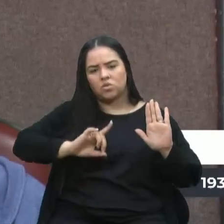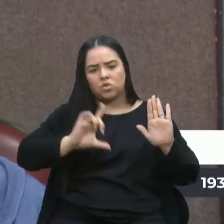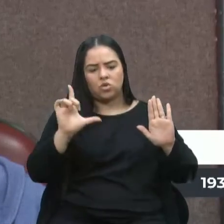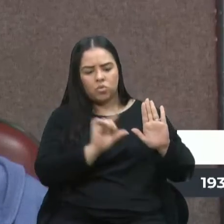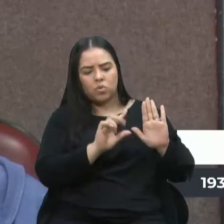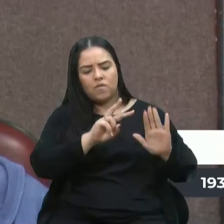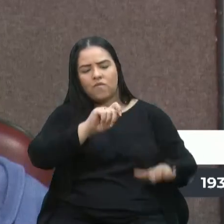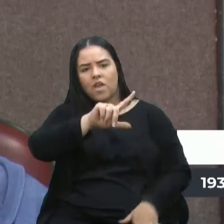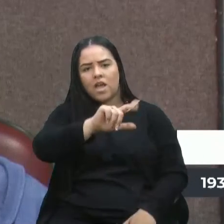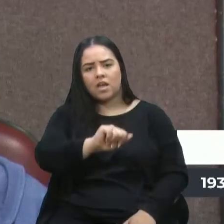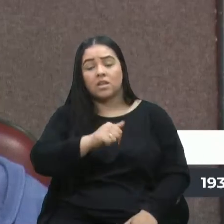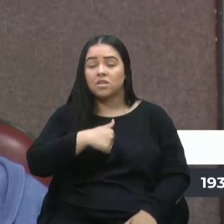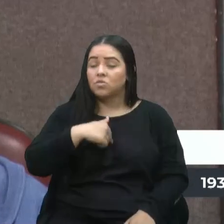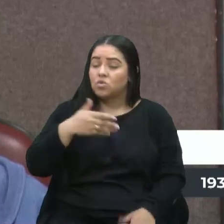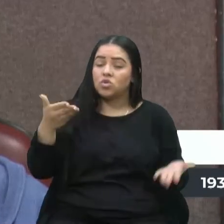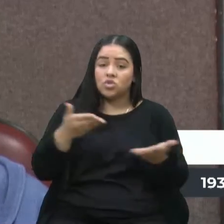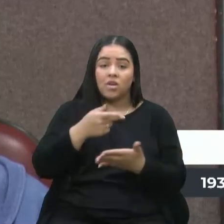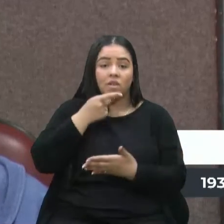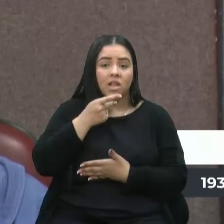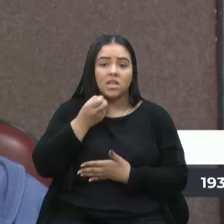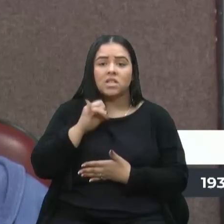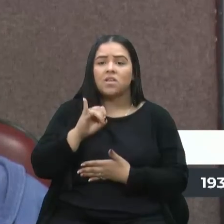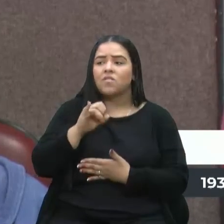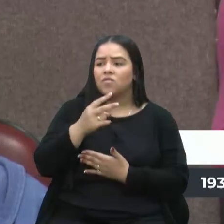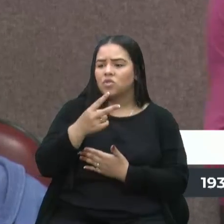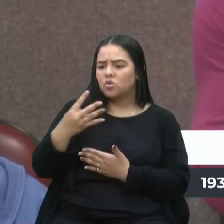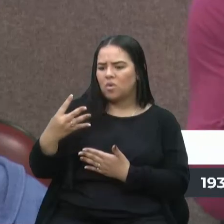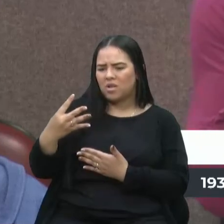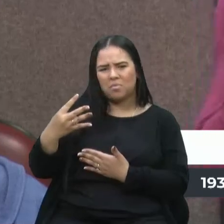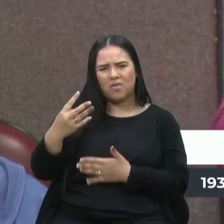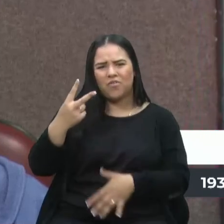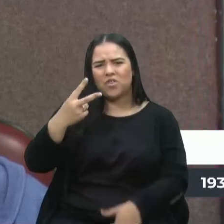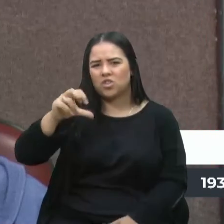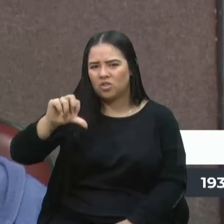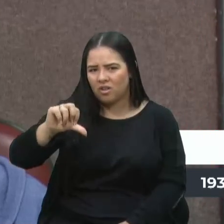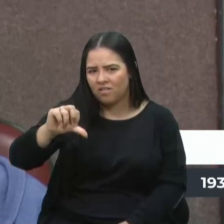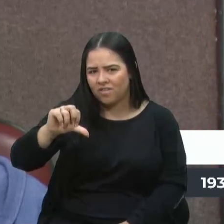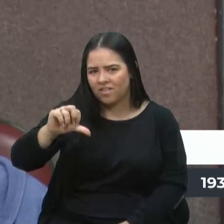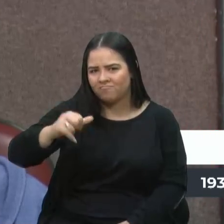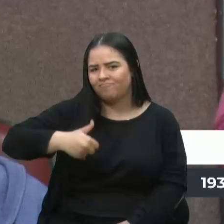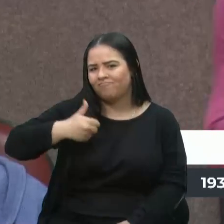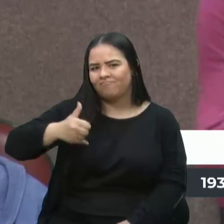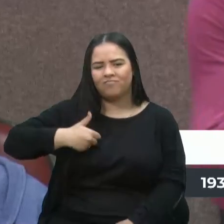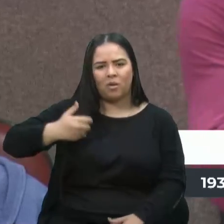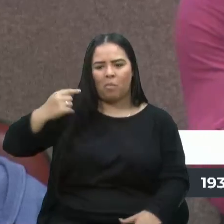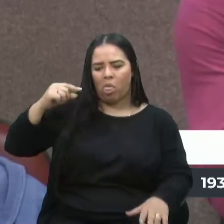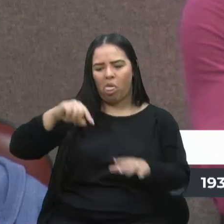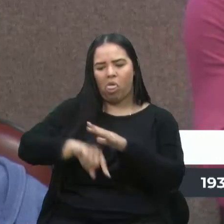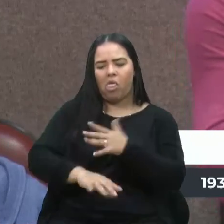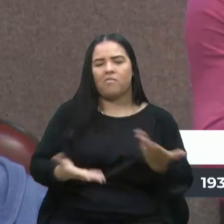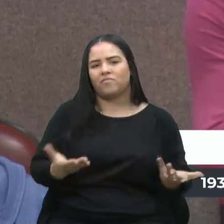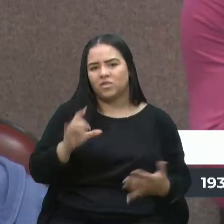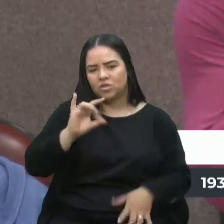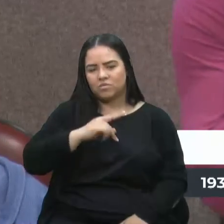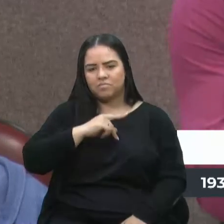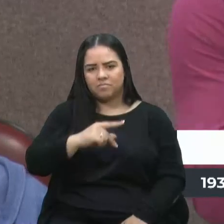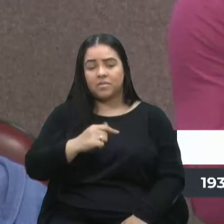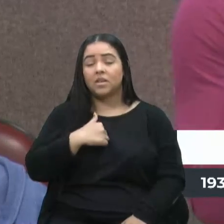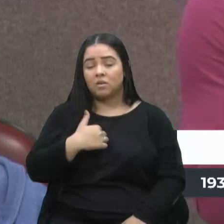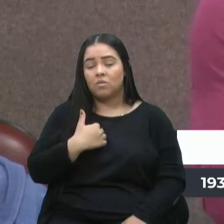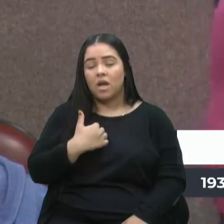pouco e questão já falei aumentar de 24 a 29 anos aí aí tamanho do Ladeira abaixo mesmo era isso presente